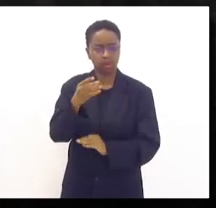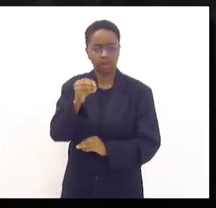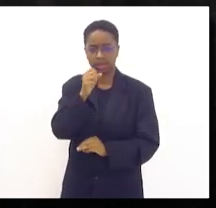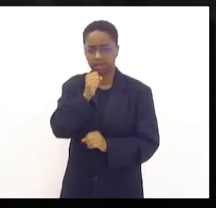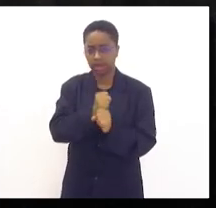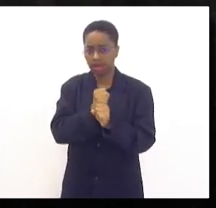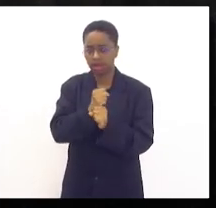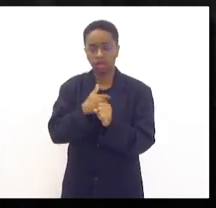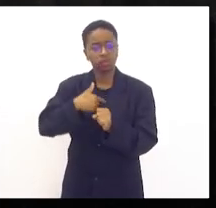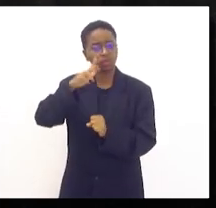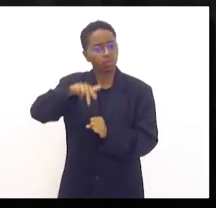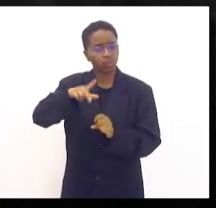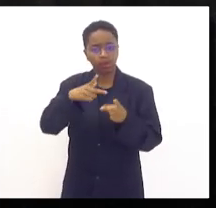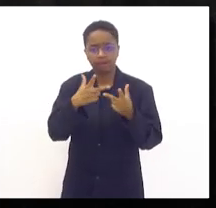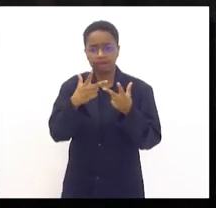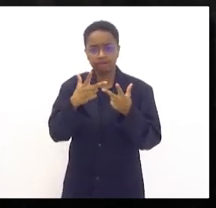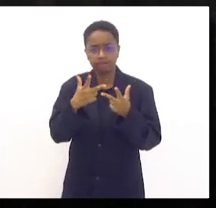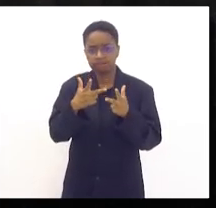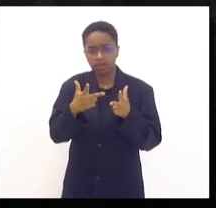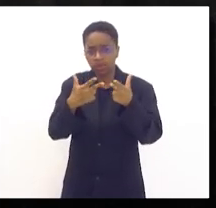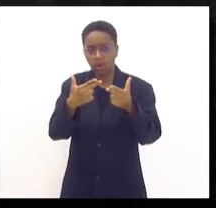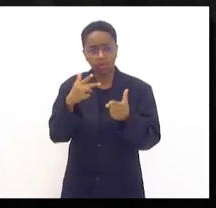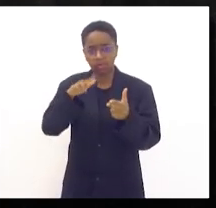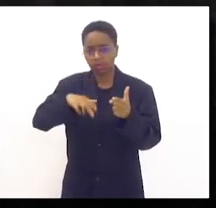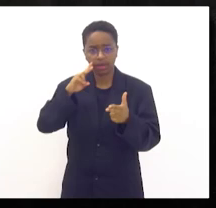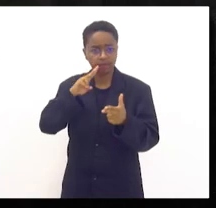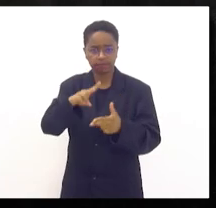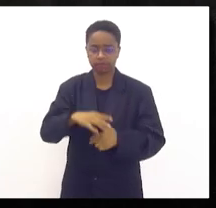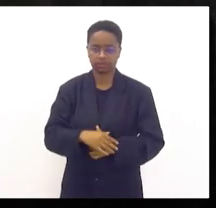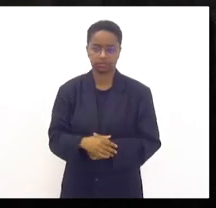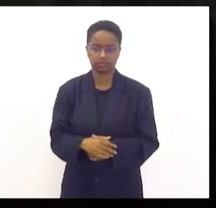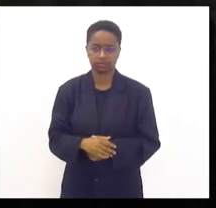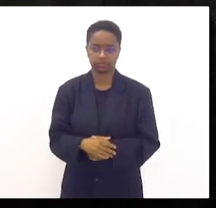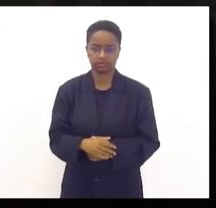vi um cenário de guerra como esse. Vou botar aqui para os nobres colegas